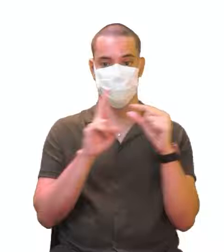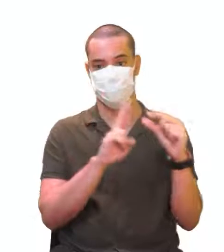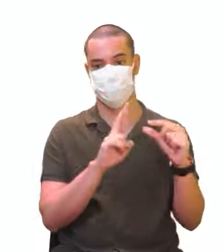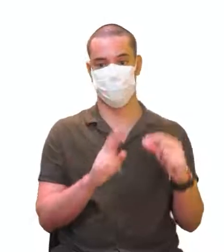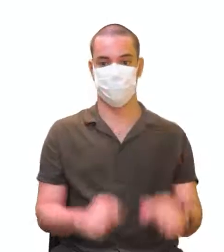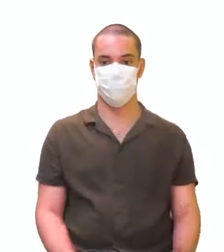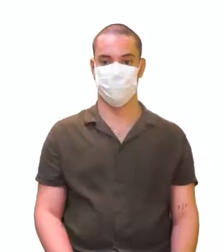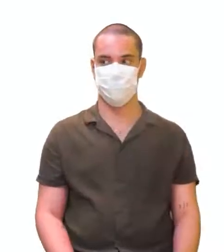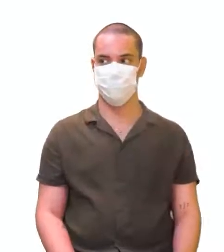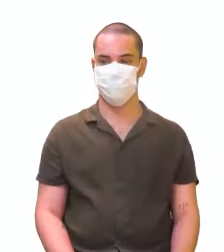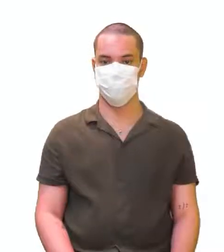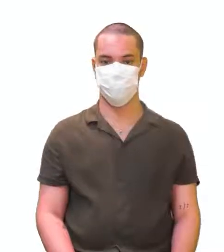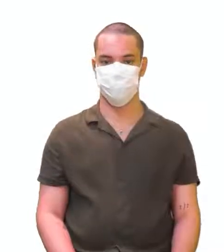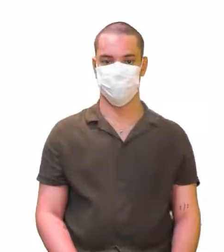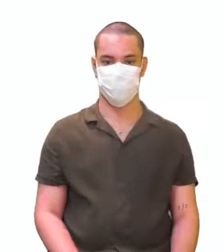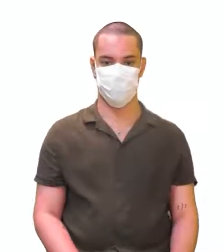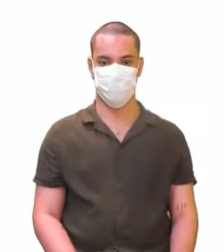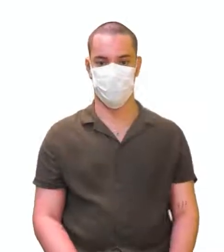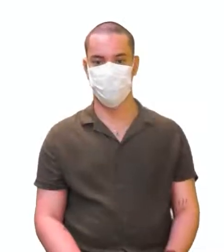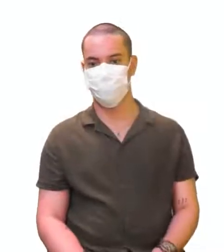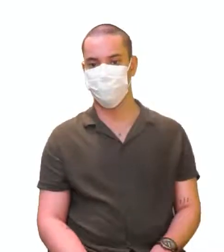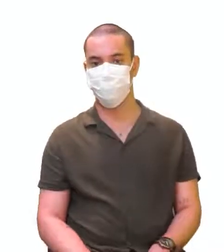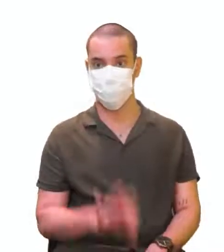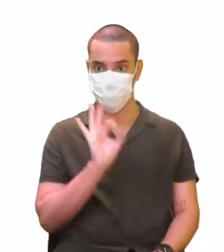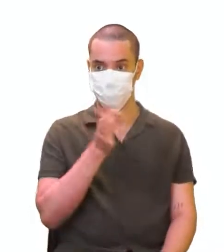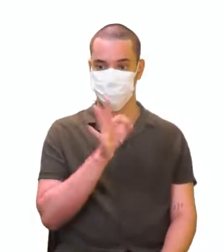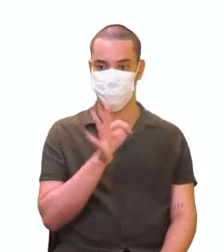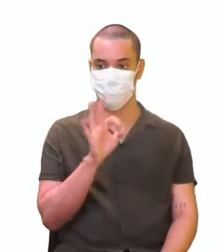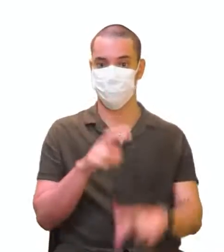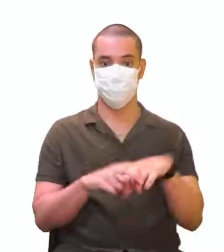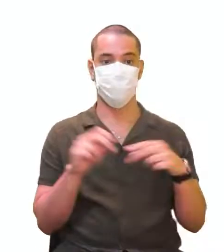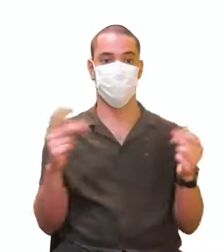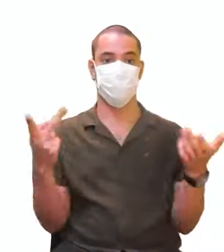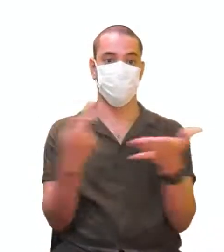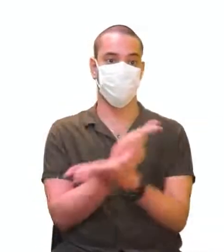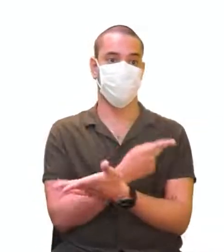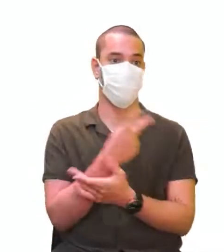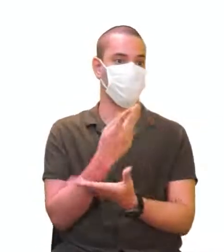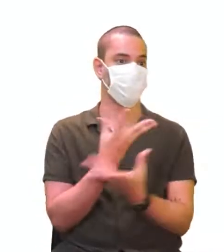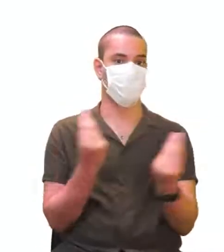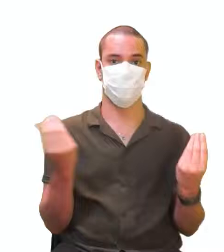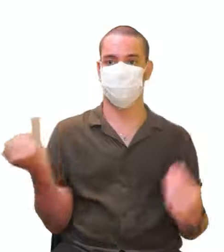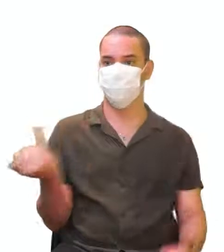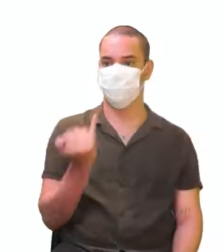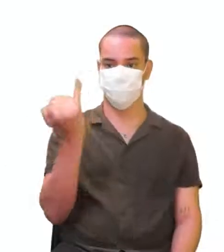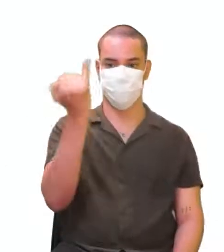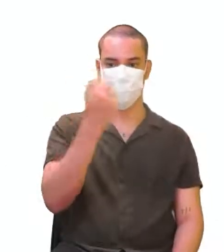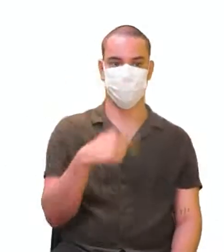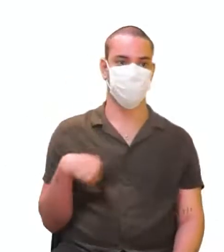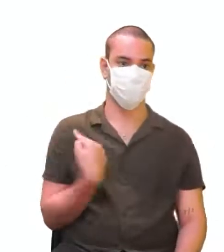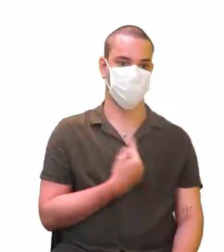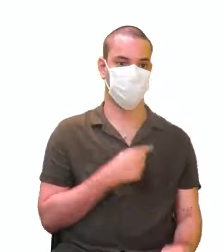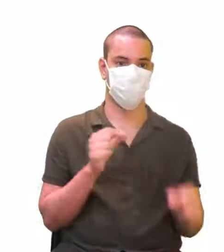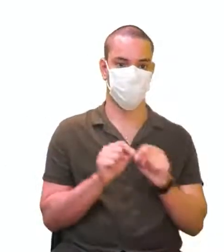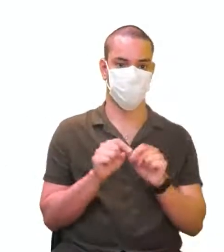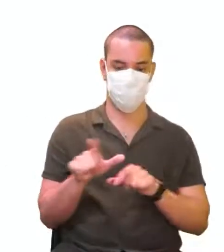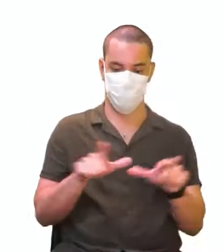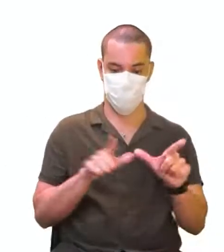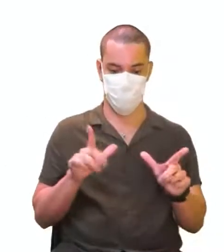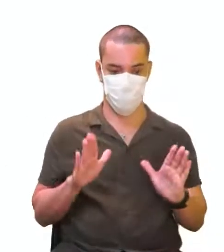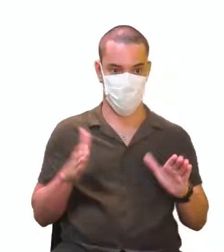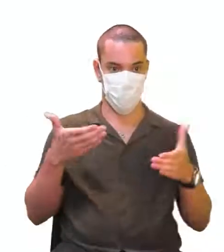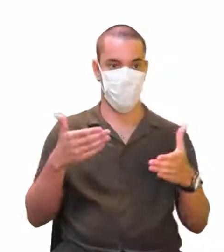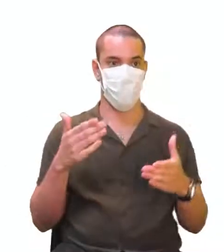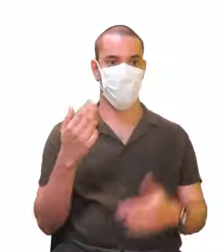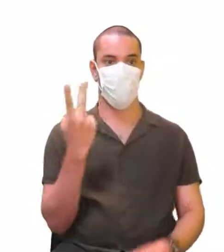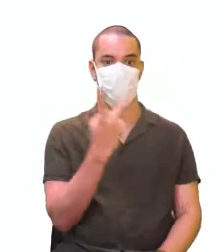prof. Só pode ser Rzinho, Rzinho. Então, isso é um fator muito importante quando você está trabalhando essa